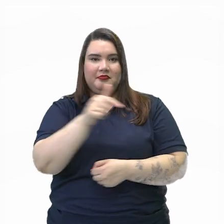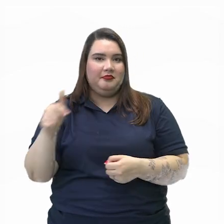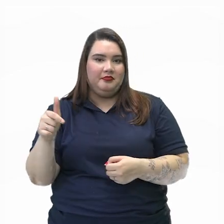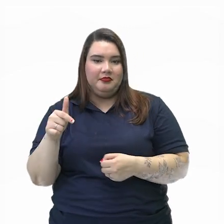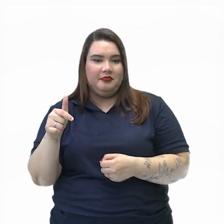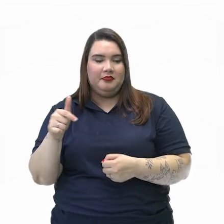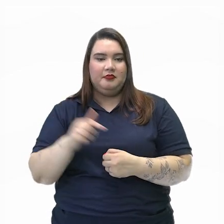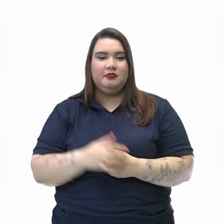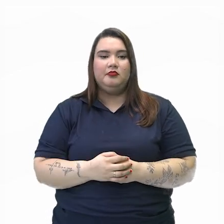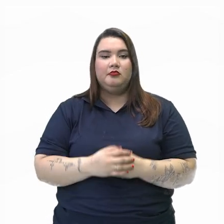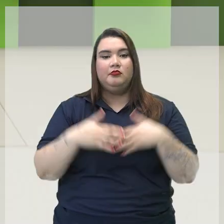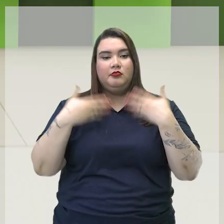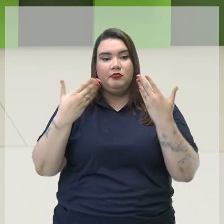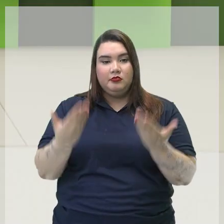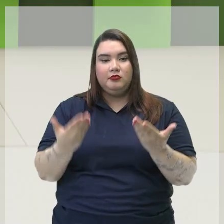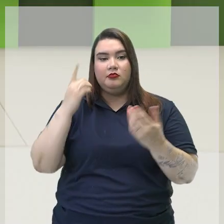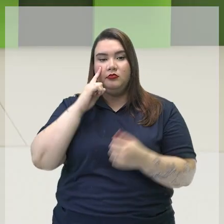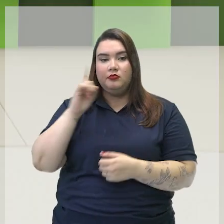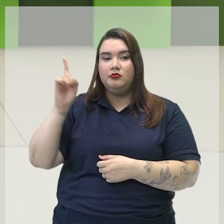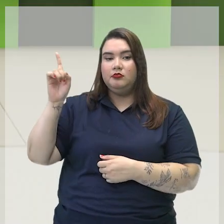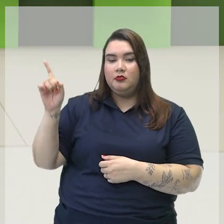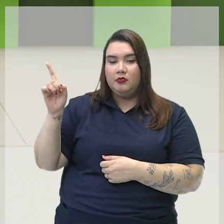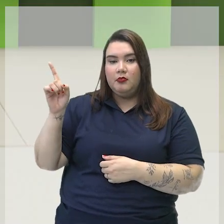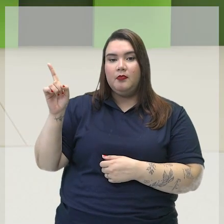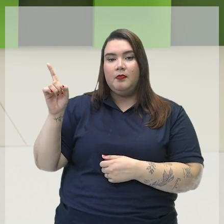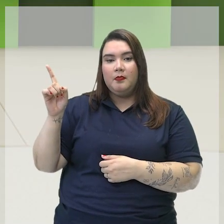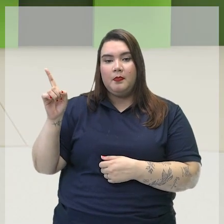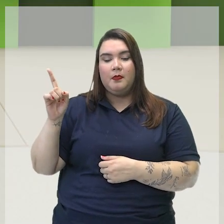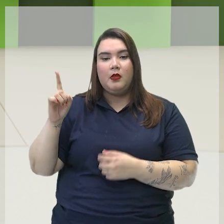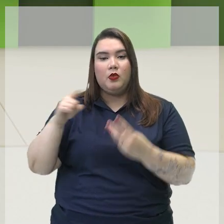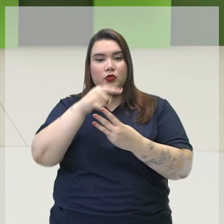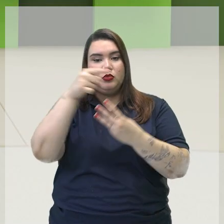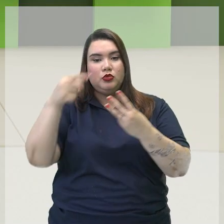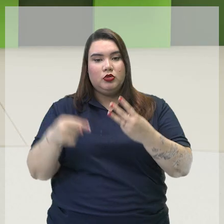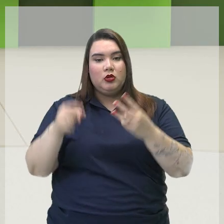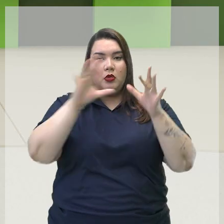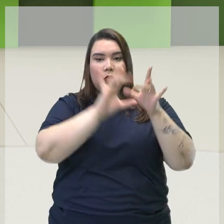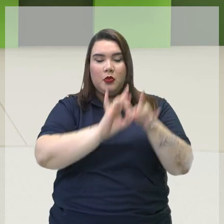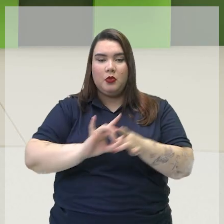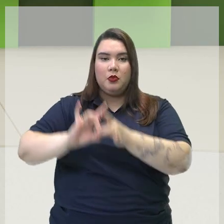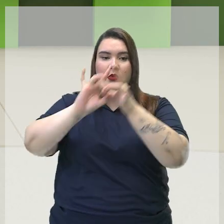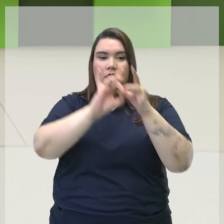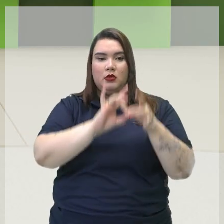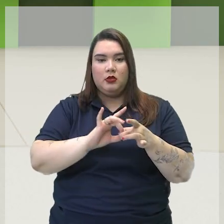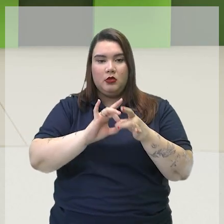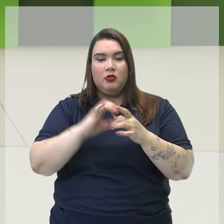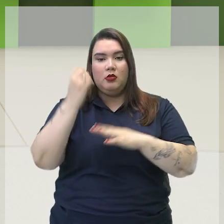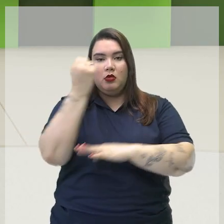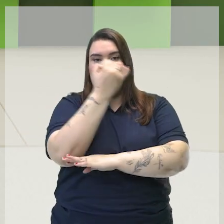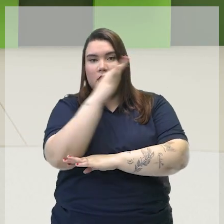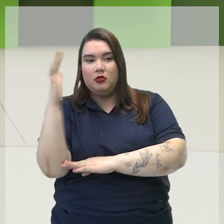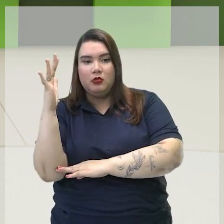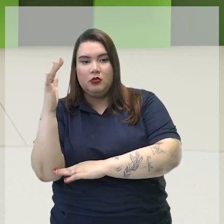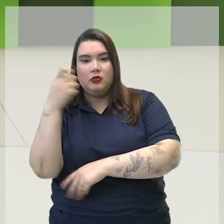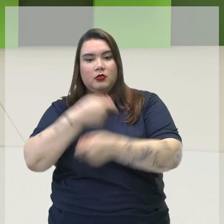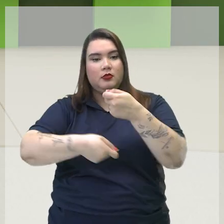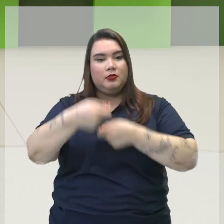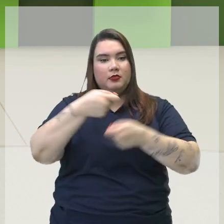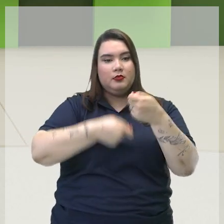sustentabilidade não sustenta, como nós temos aqui, ó, o tripé da sustentabilidade